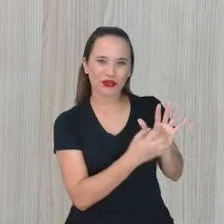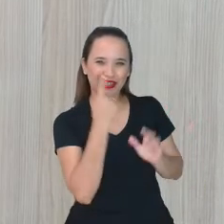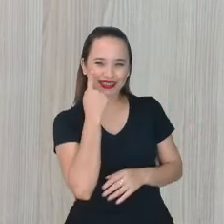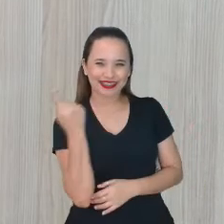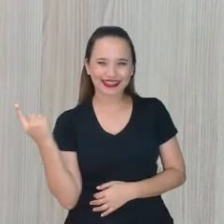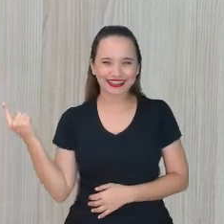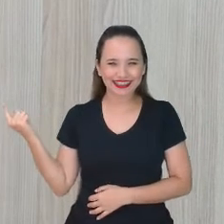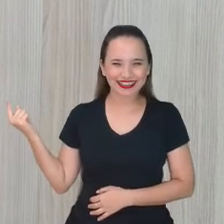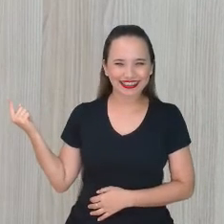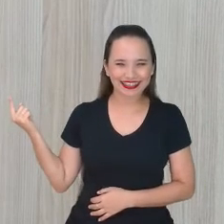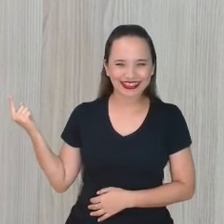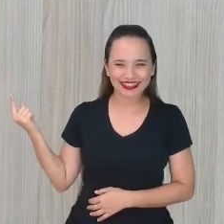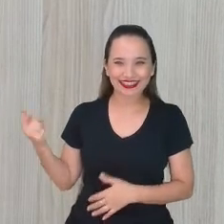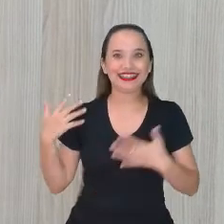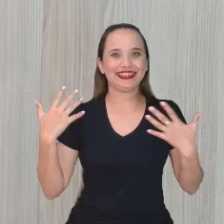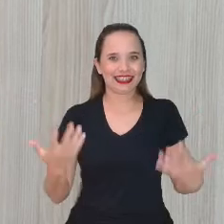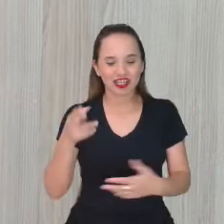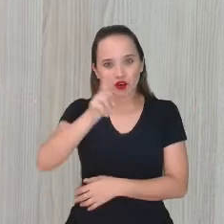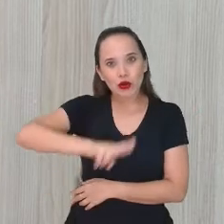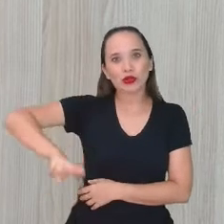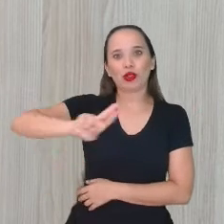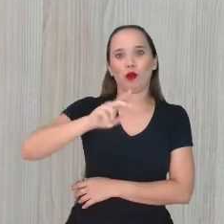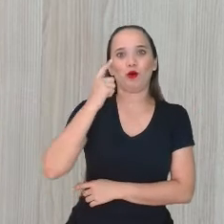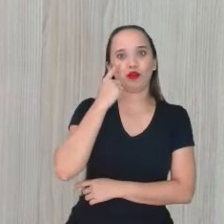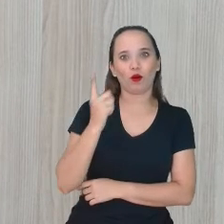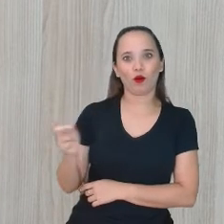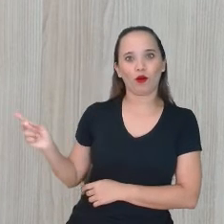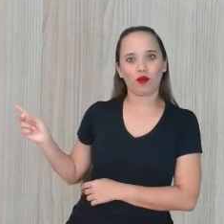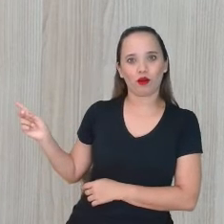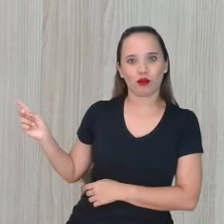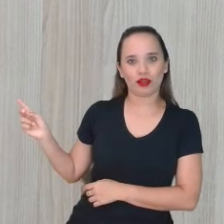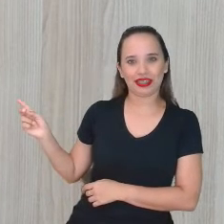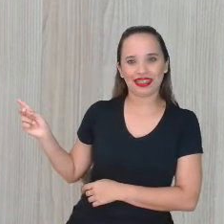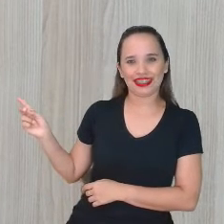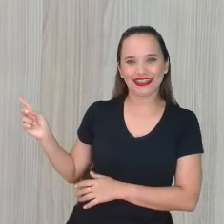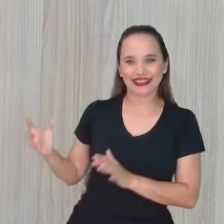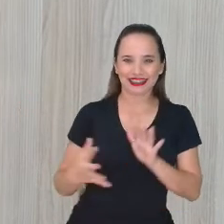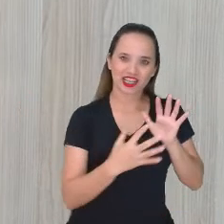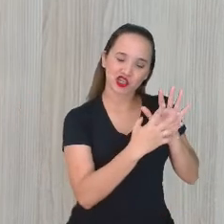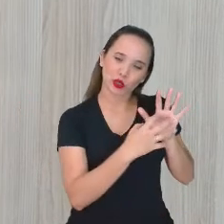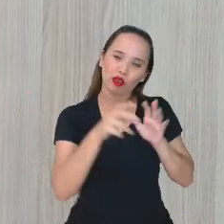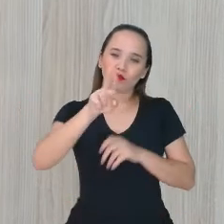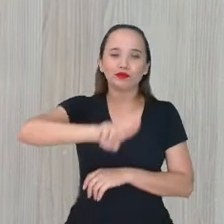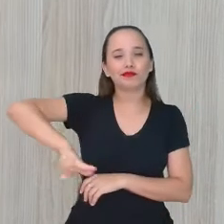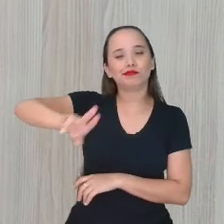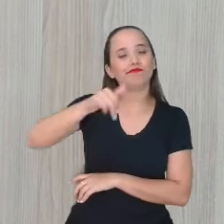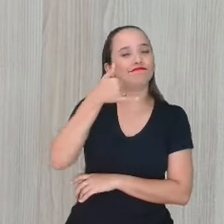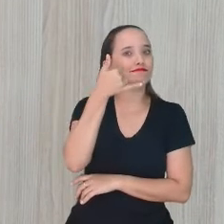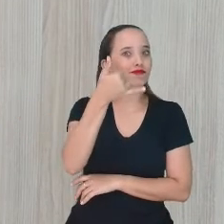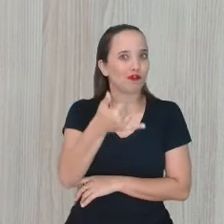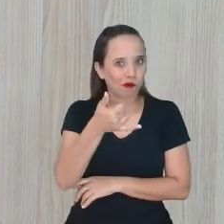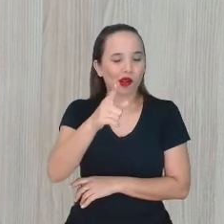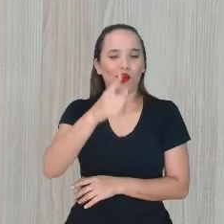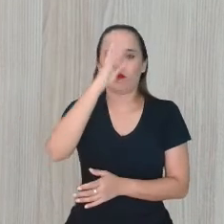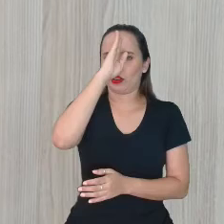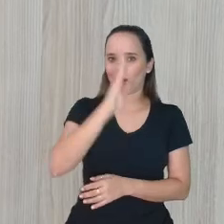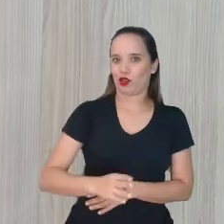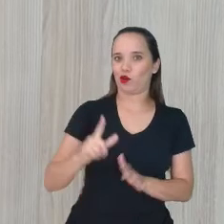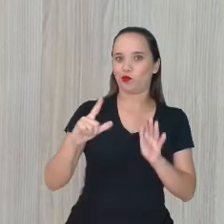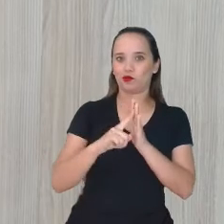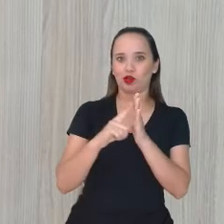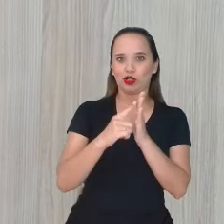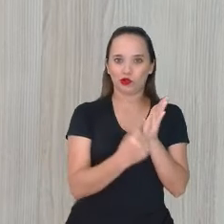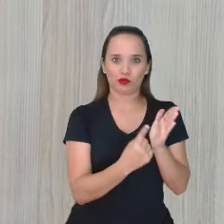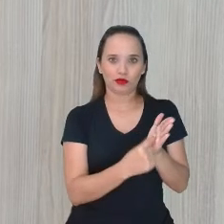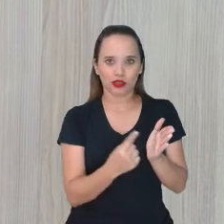maravilhosamente, ó. Pup, pup, pup. Então aponte aí, ó, aqui, ó, a câmera do seu celular para ali jogar na loja de aplicativos, ó,